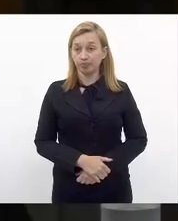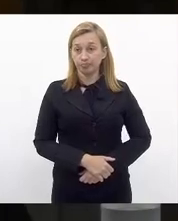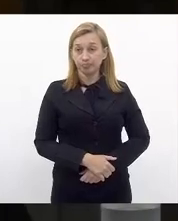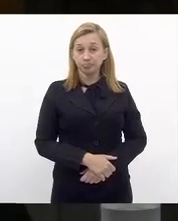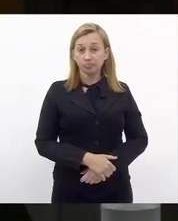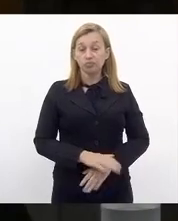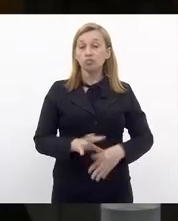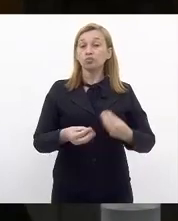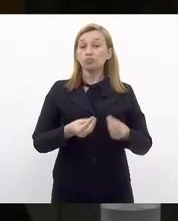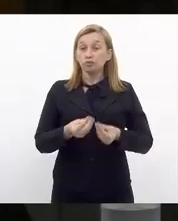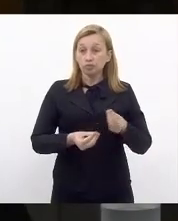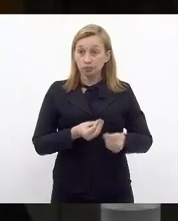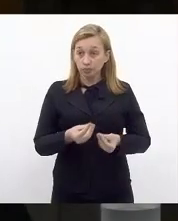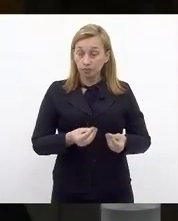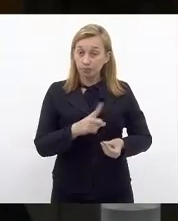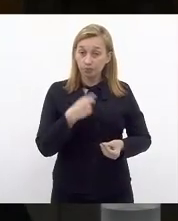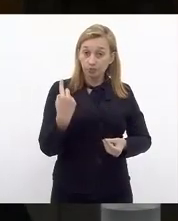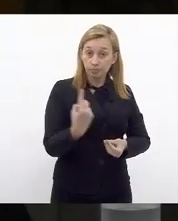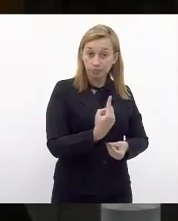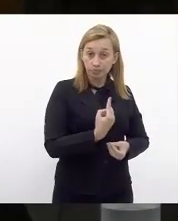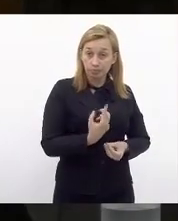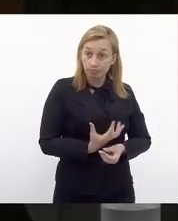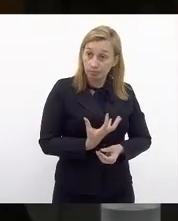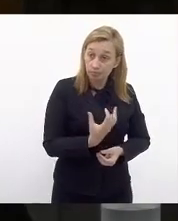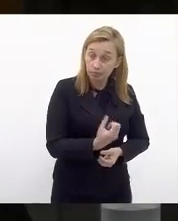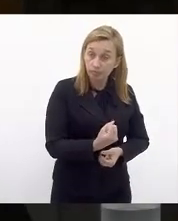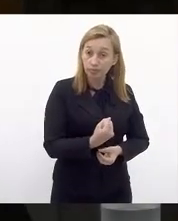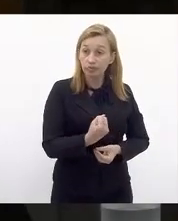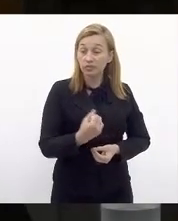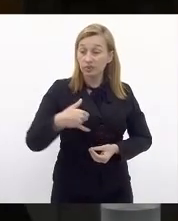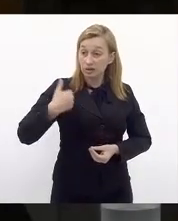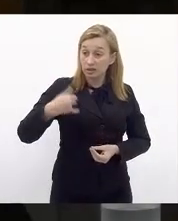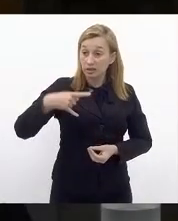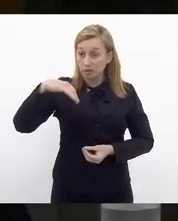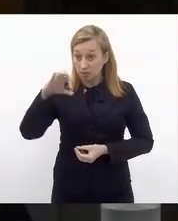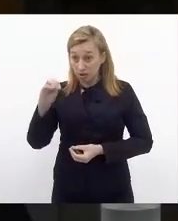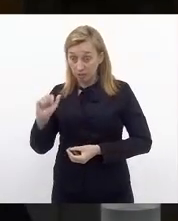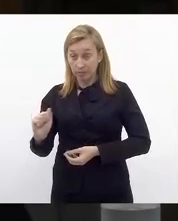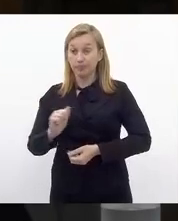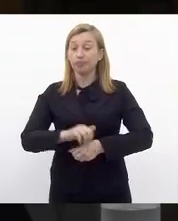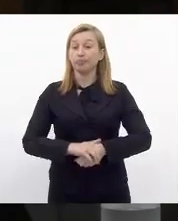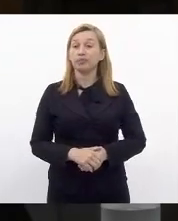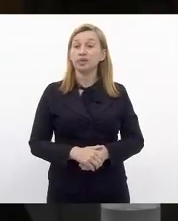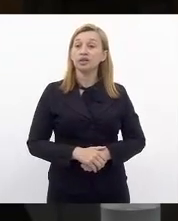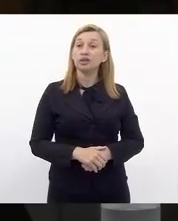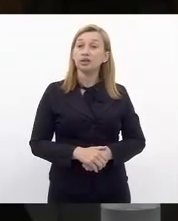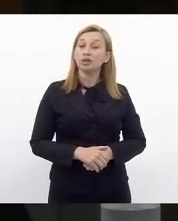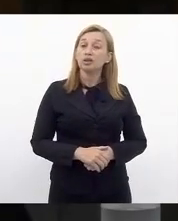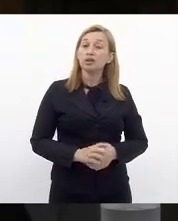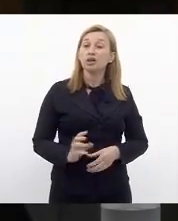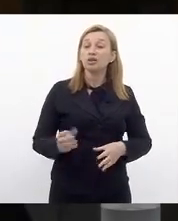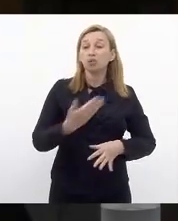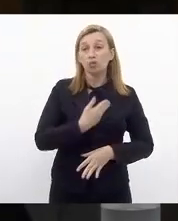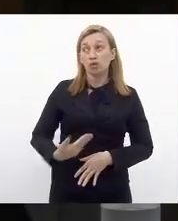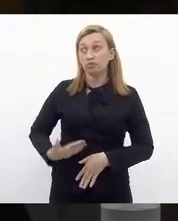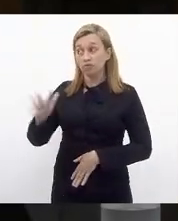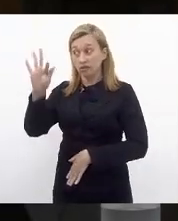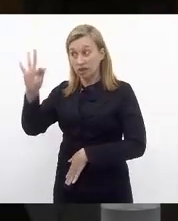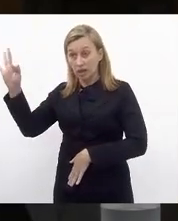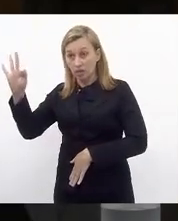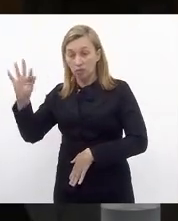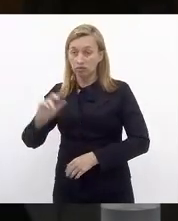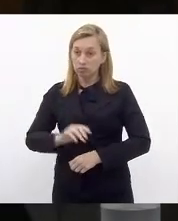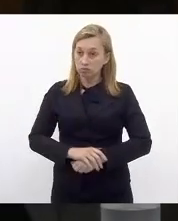nós vamos adotar o critério da idade mínima e se tal qual está no governo federal